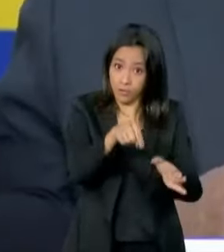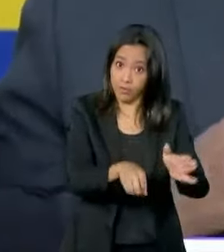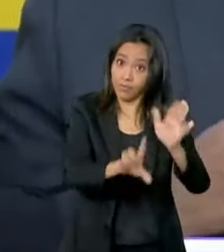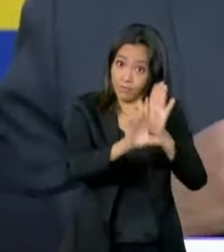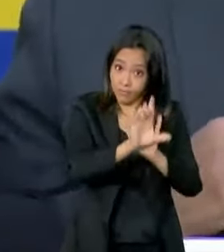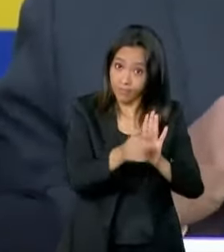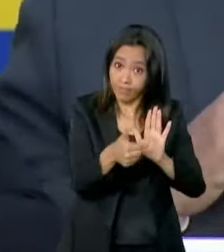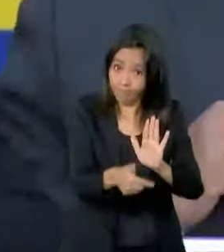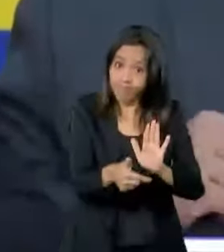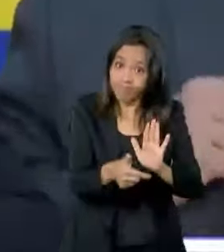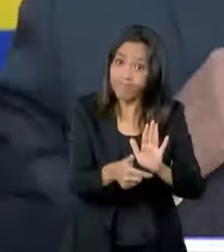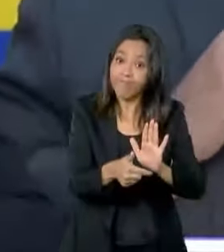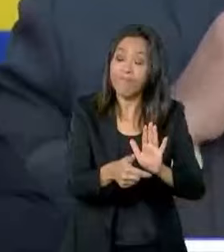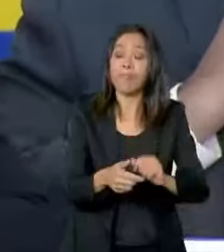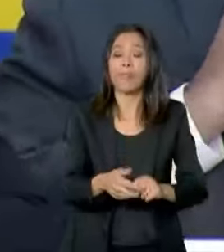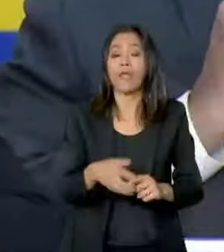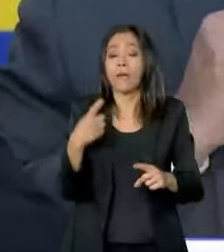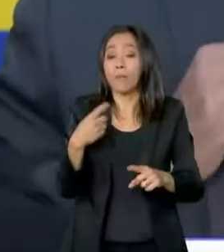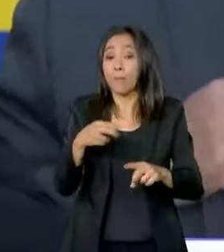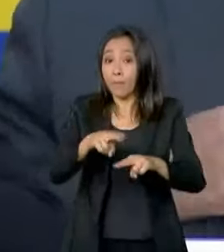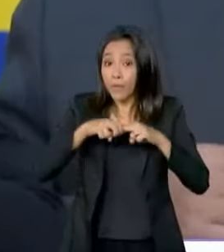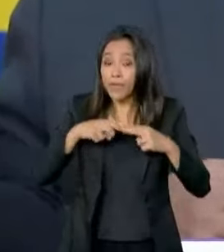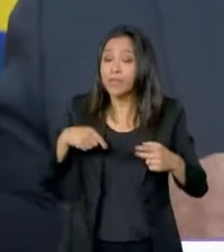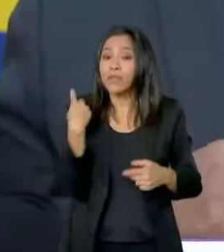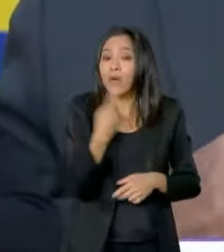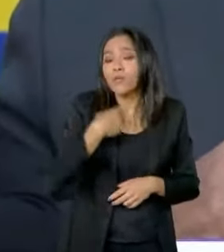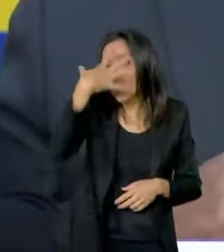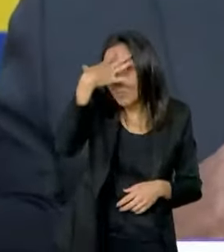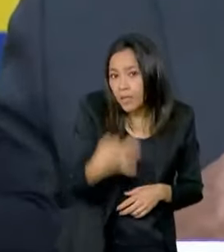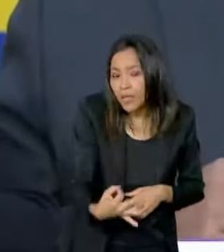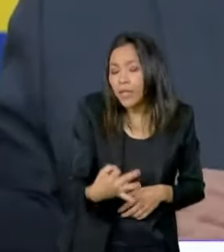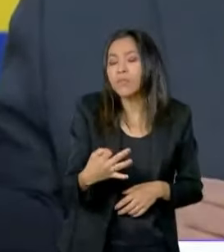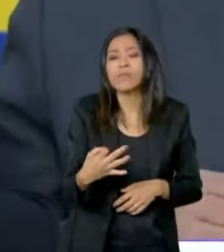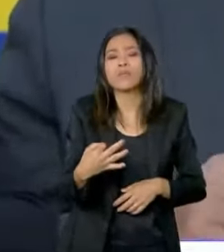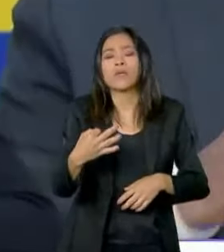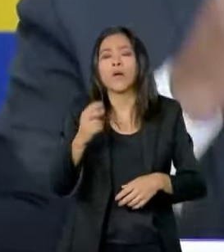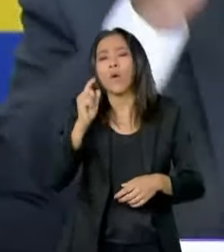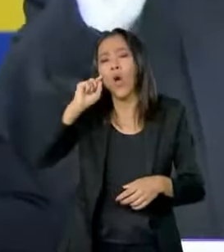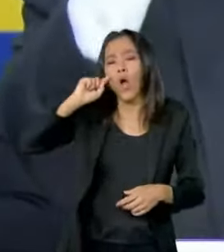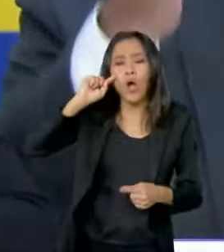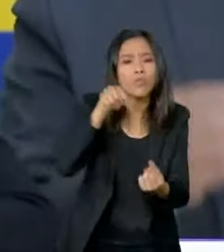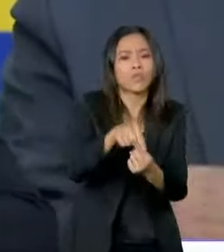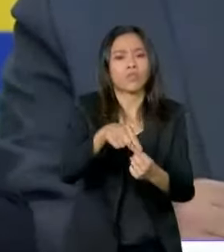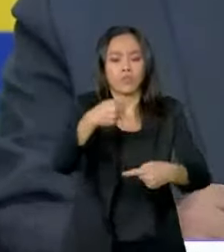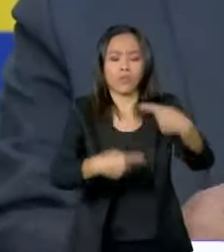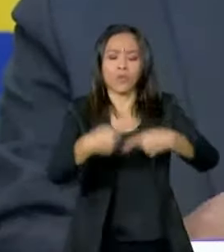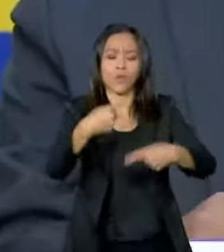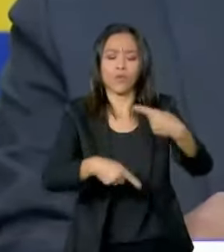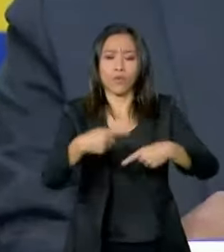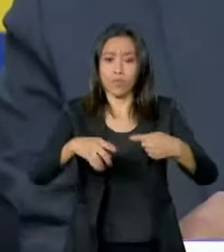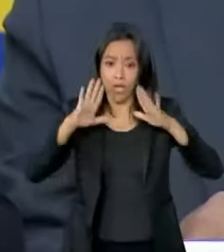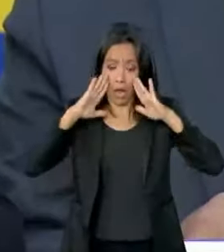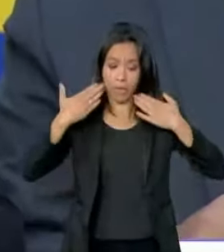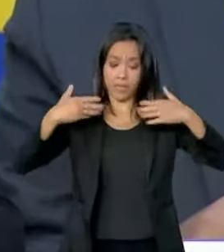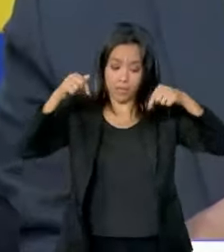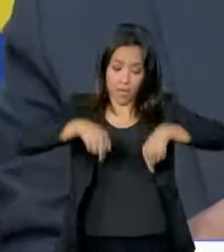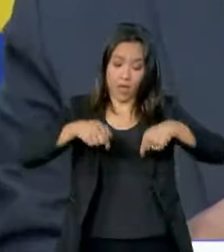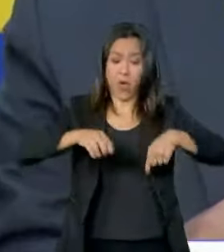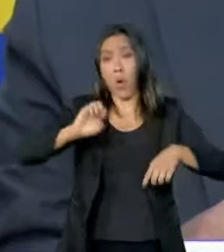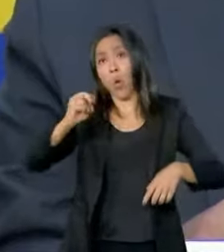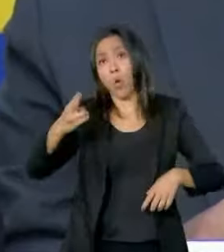cima. Daí porque entendemos a decisão política do governo de apresentar agora, e não em janeiro ou em